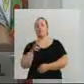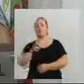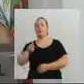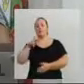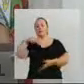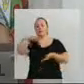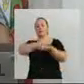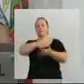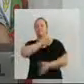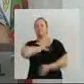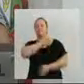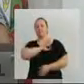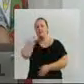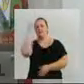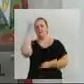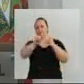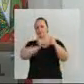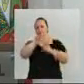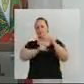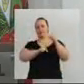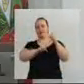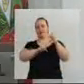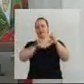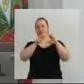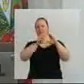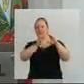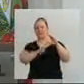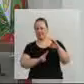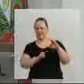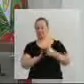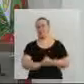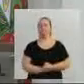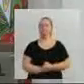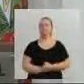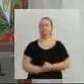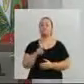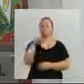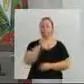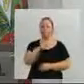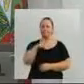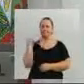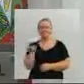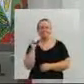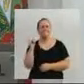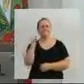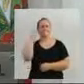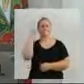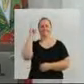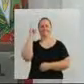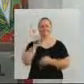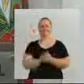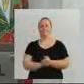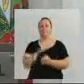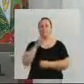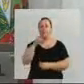transporte coletivo. Então, na verdade, esses dados são importantes para a sociedade ter conhecimento de que, quando o interventor assumiu, existia